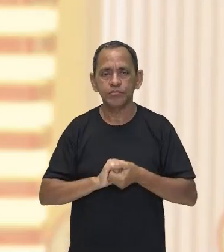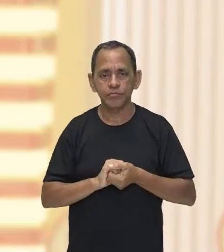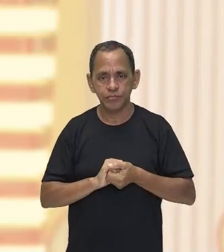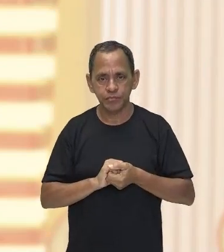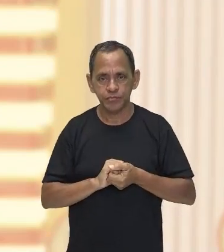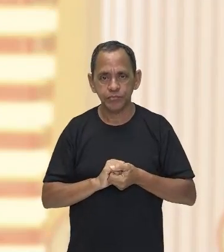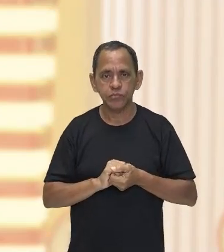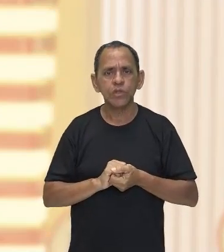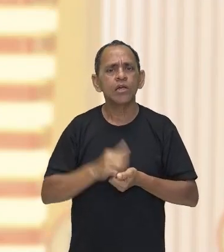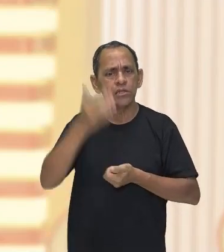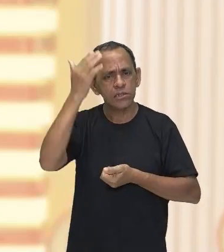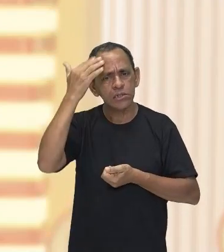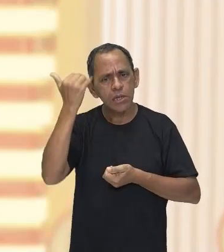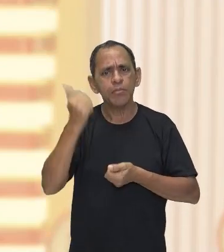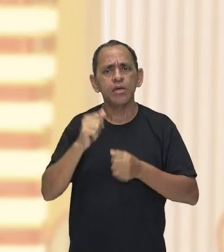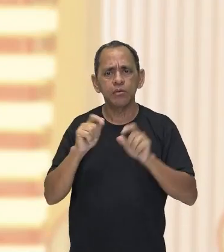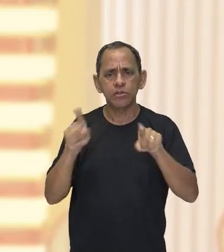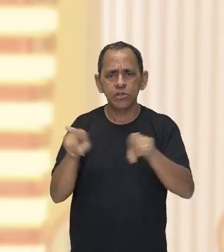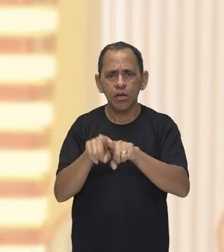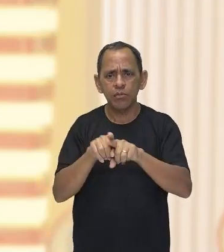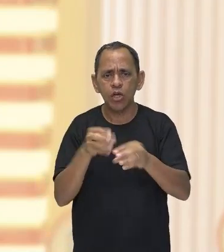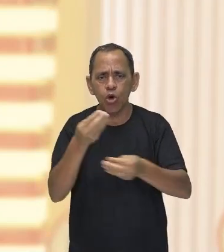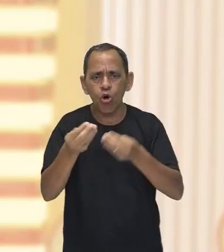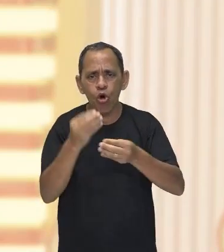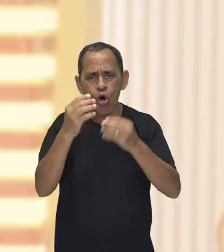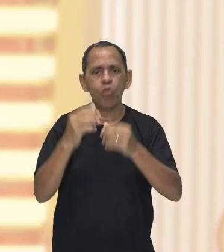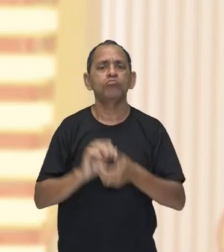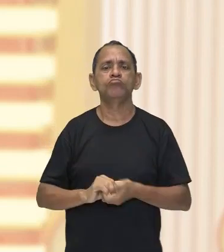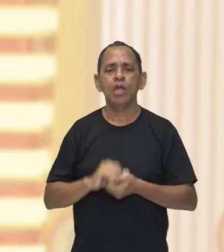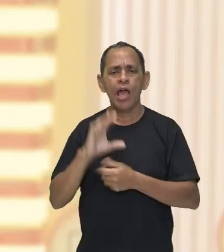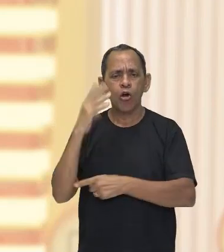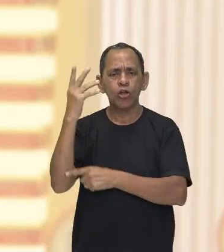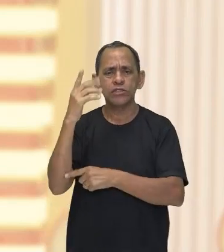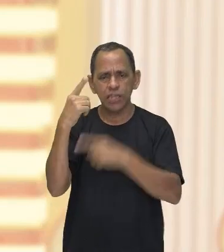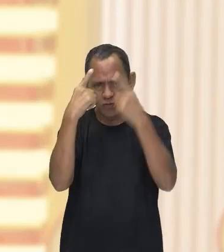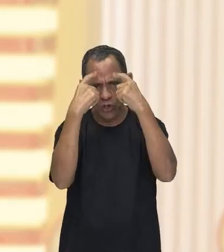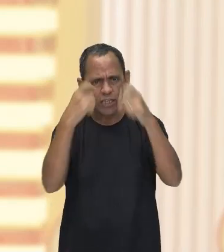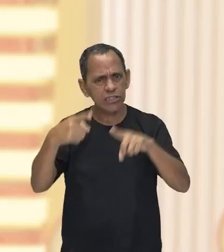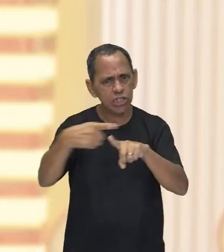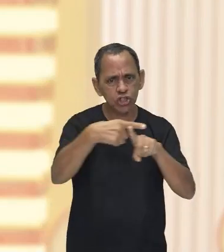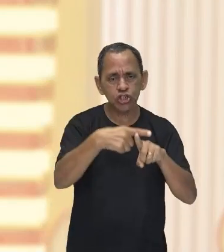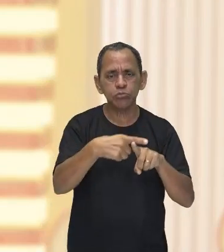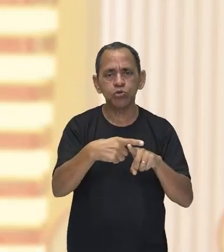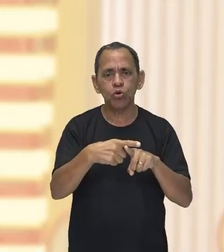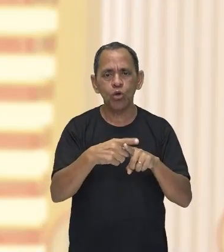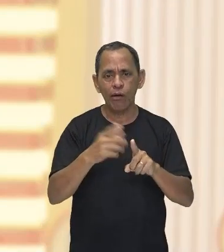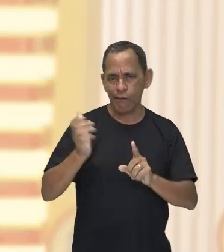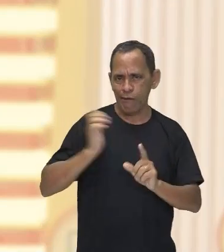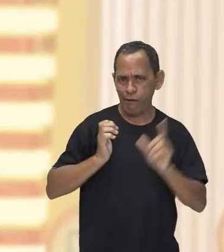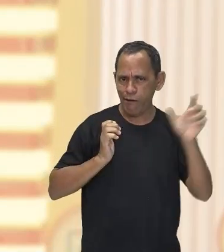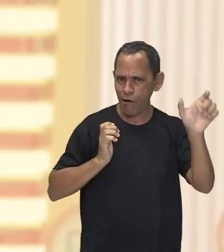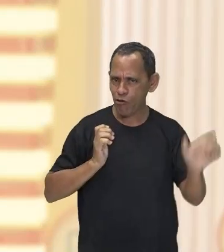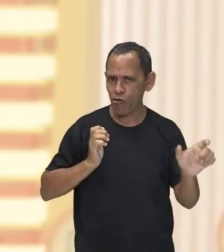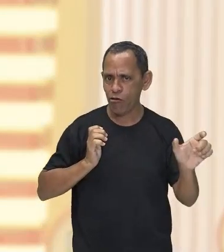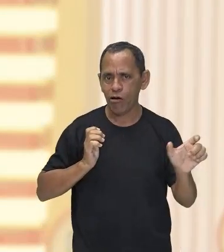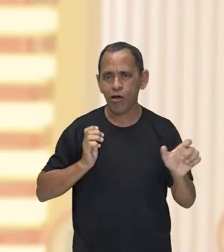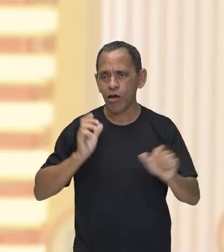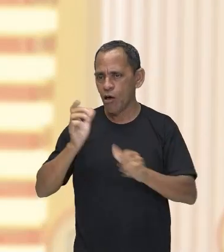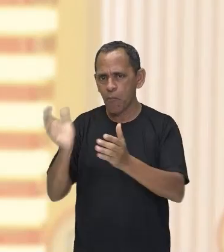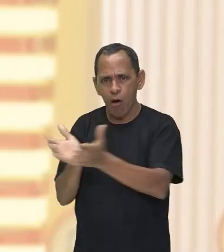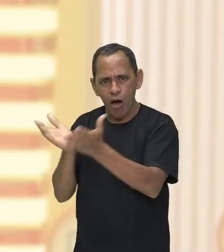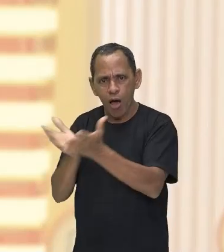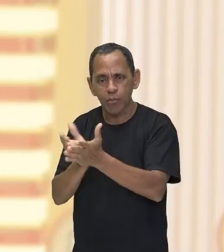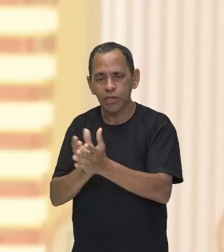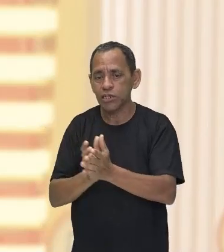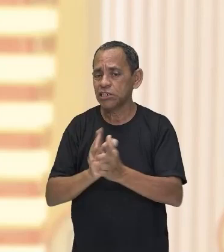quando acontece algum tipo de violência, não acontece, então, só na casa do rico ou só na casa do pobre. Acontece em